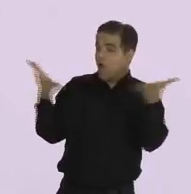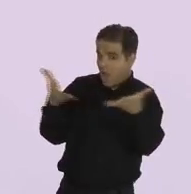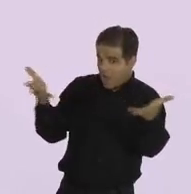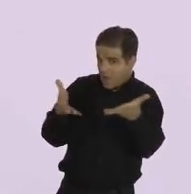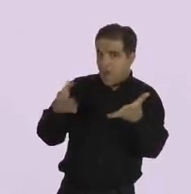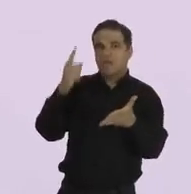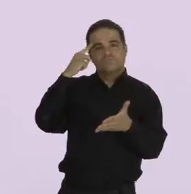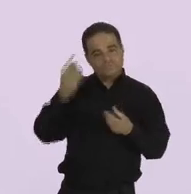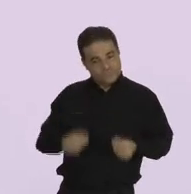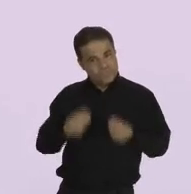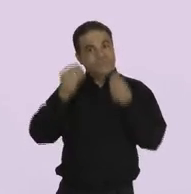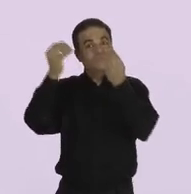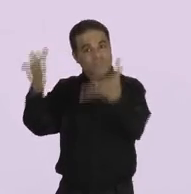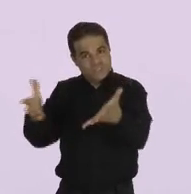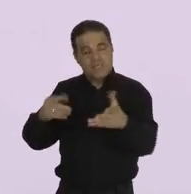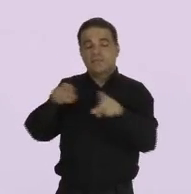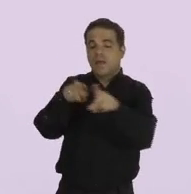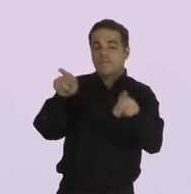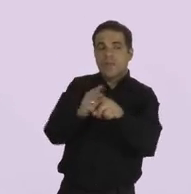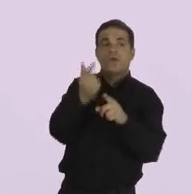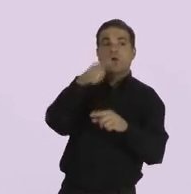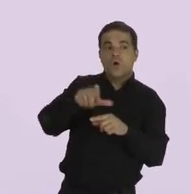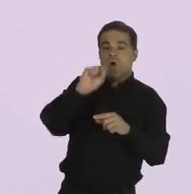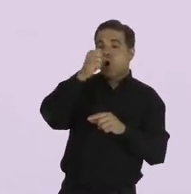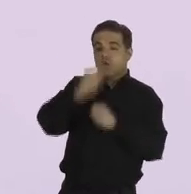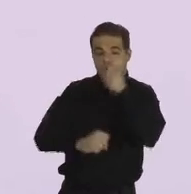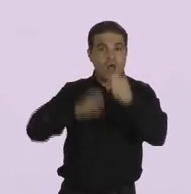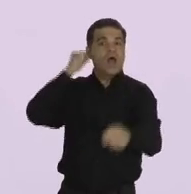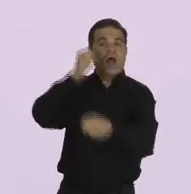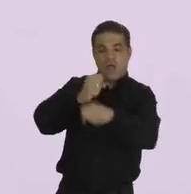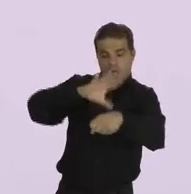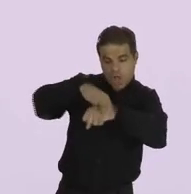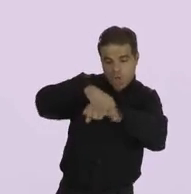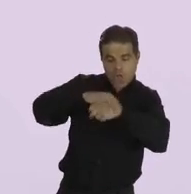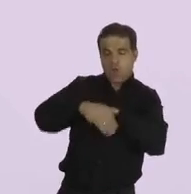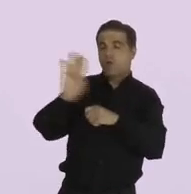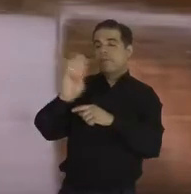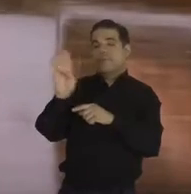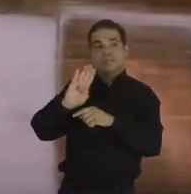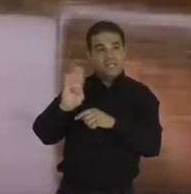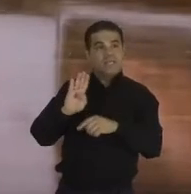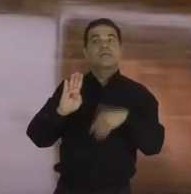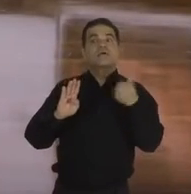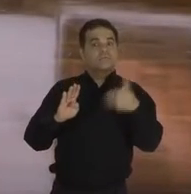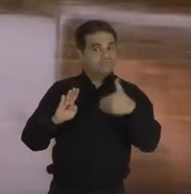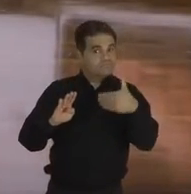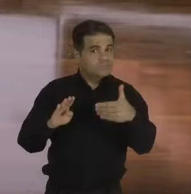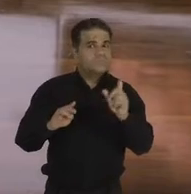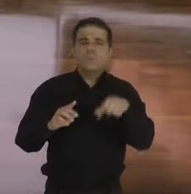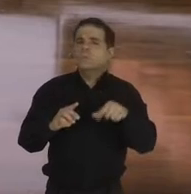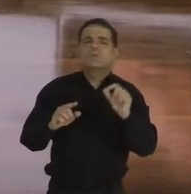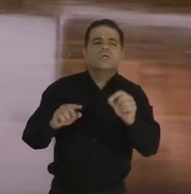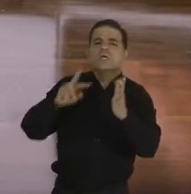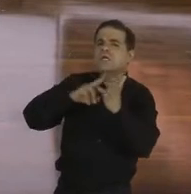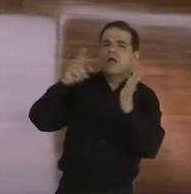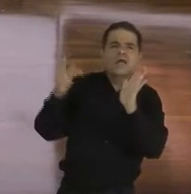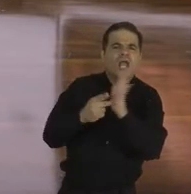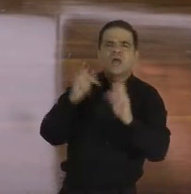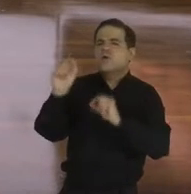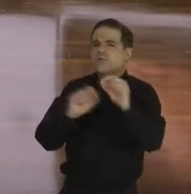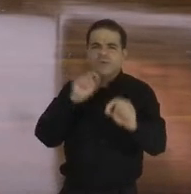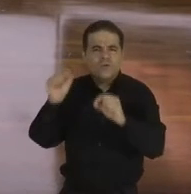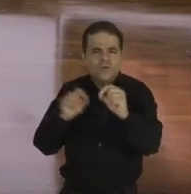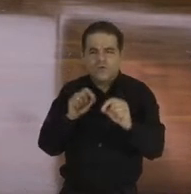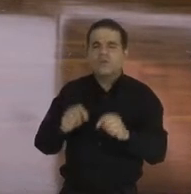agora nós vamos oferecer ainda oito anos de garantia para a bateria de tração e isso que o quê que significa